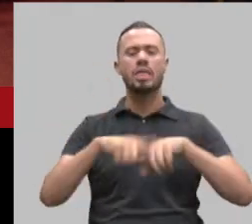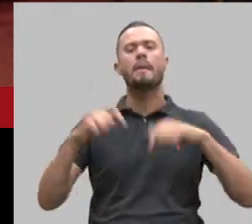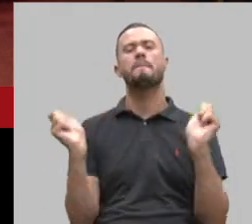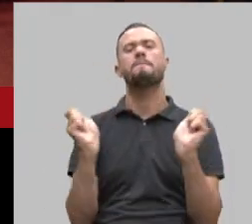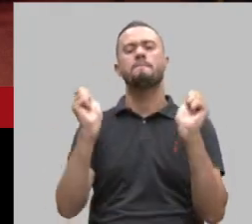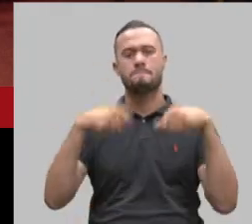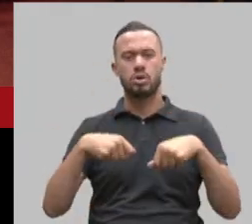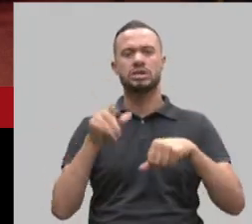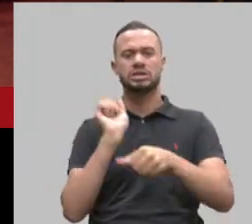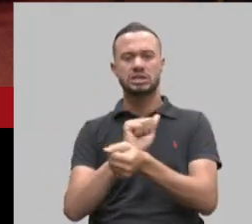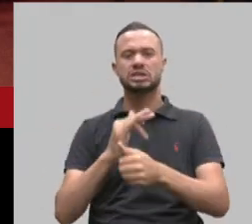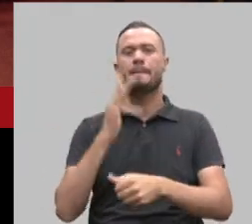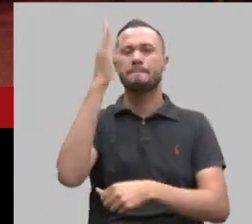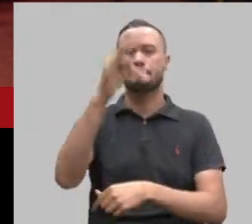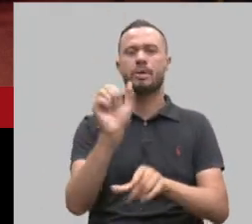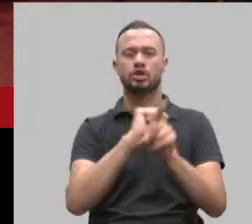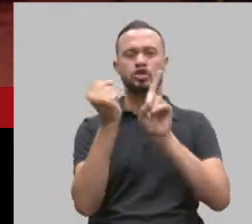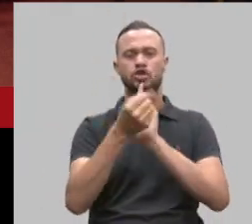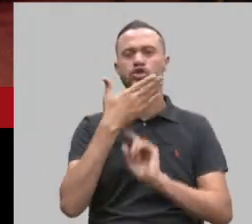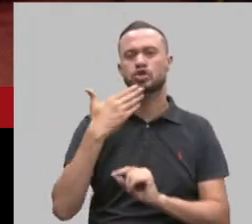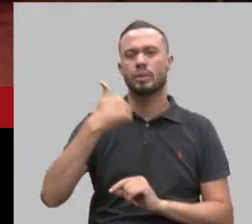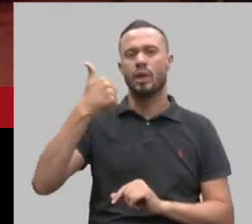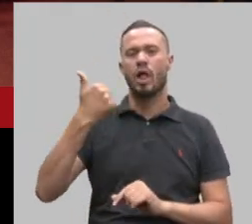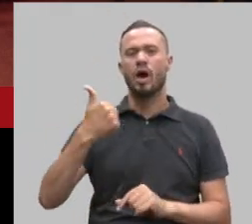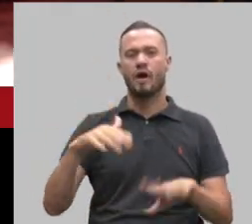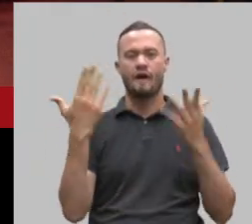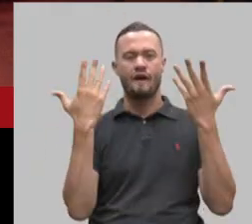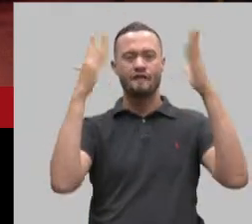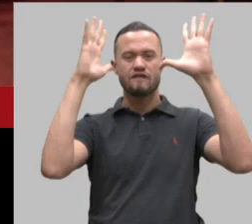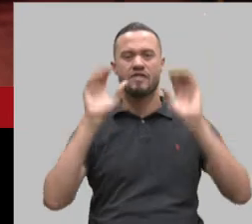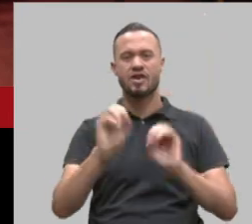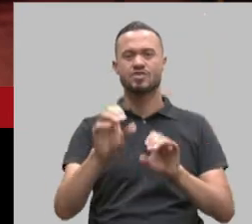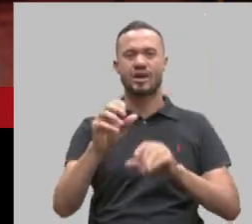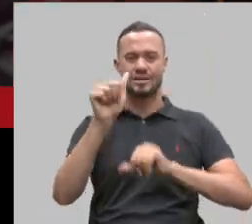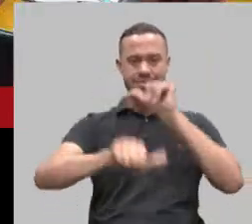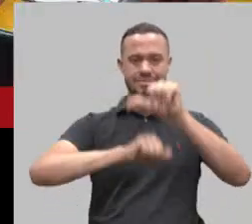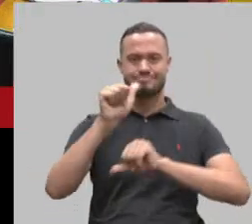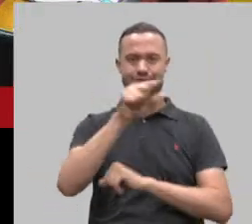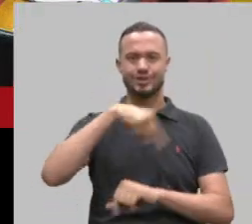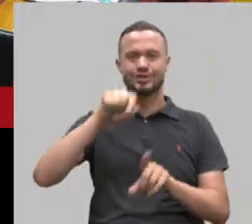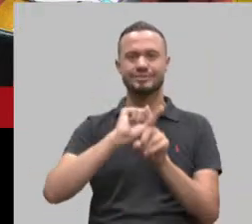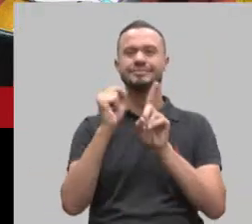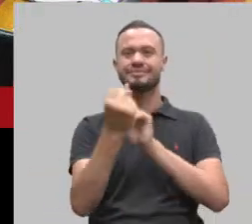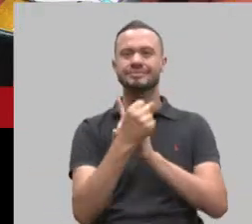esperanças de uma sociedade cada vez melhor viva essa educação que mudará a nossa